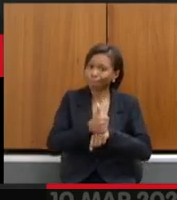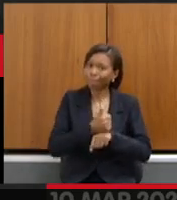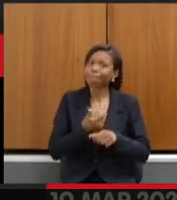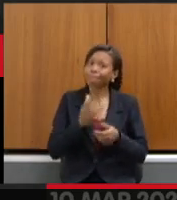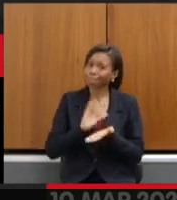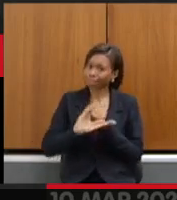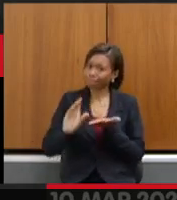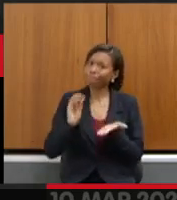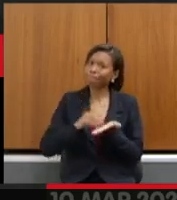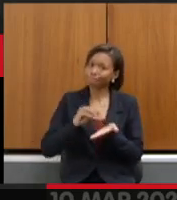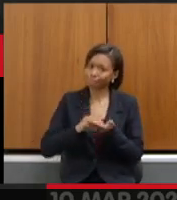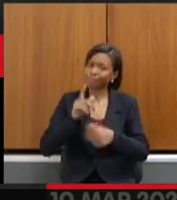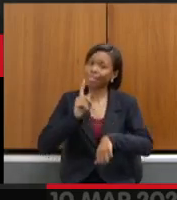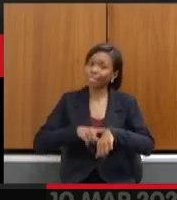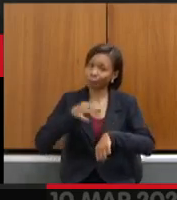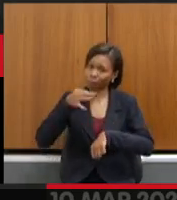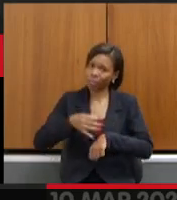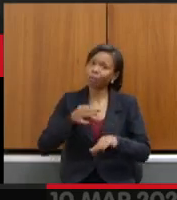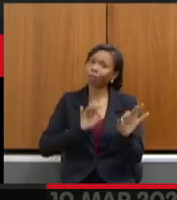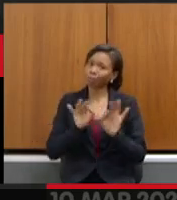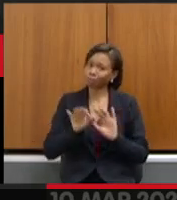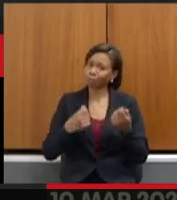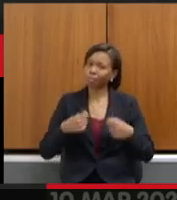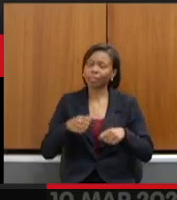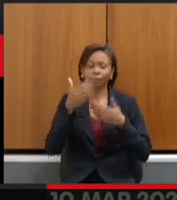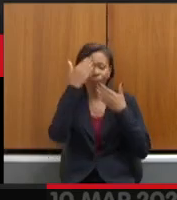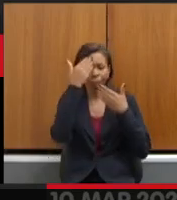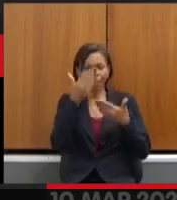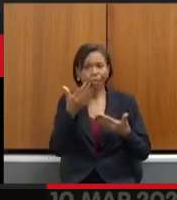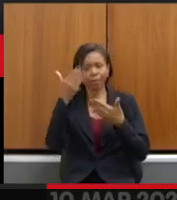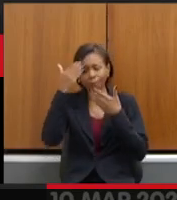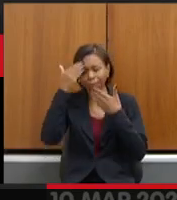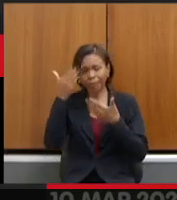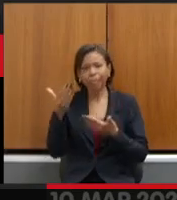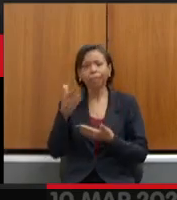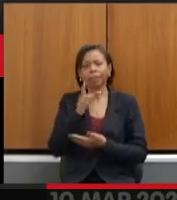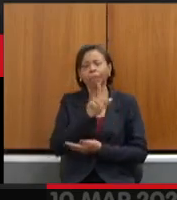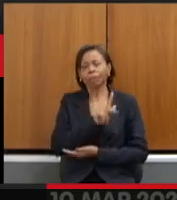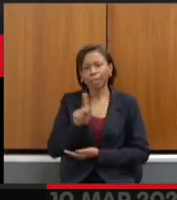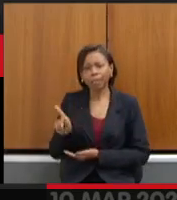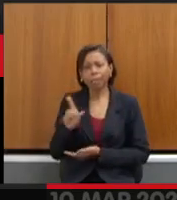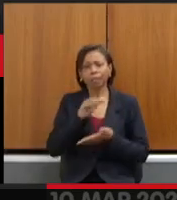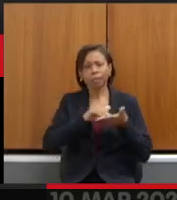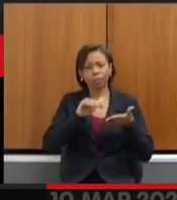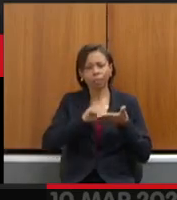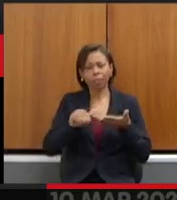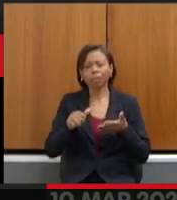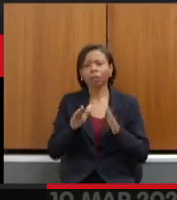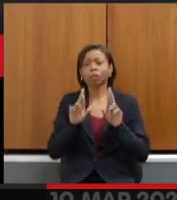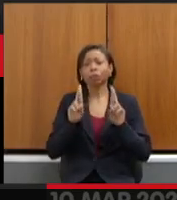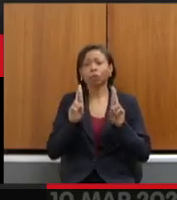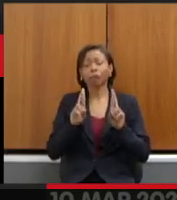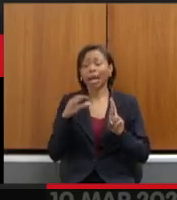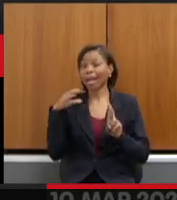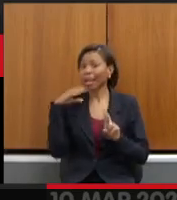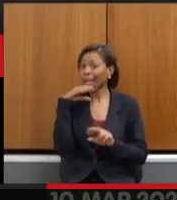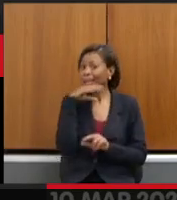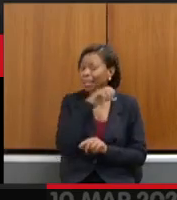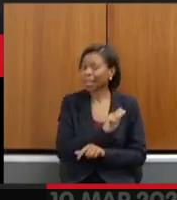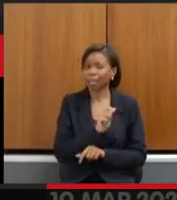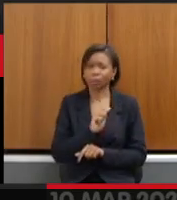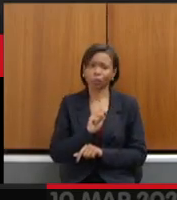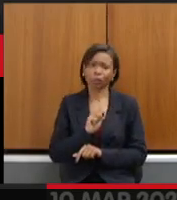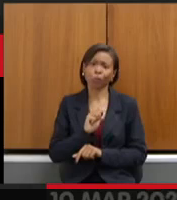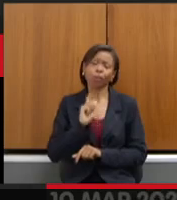organizar tá ligado secretário espero que a gente possa rapidamente estado de Minas Gerais é